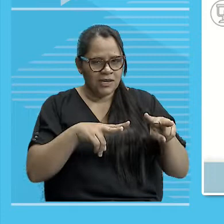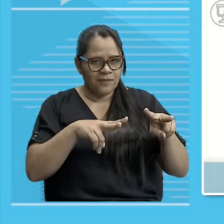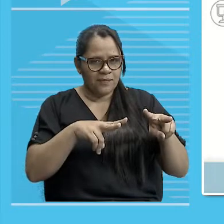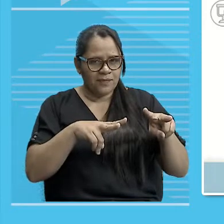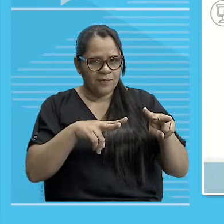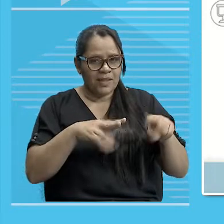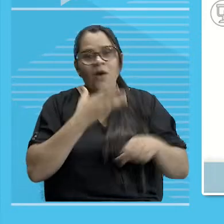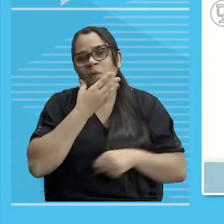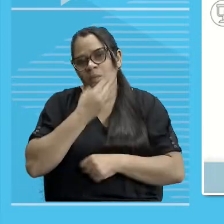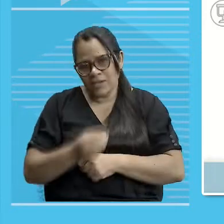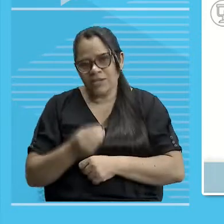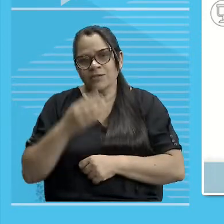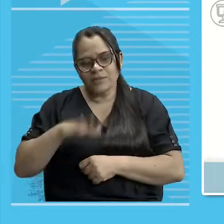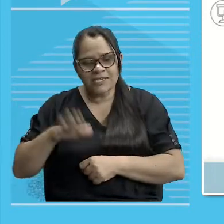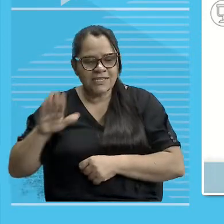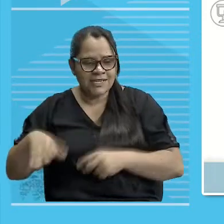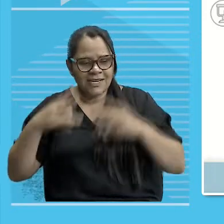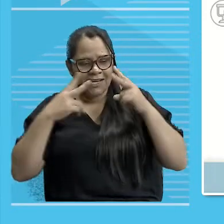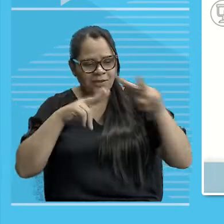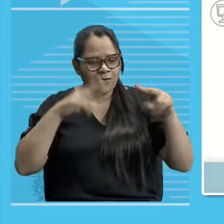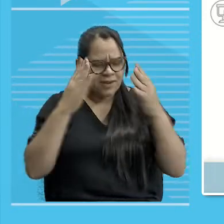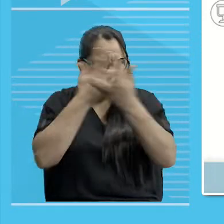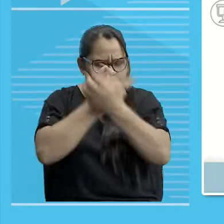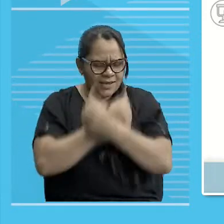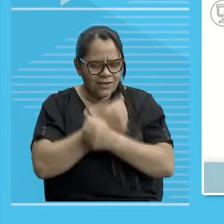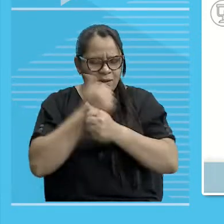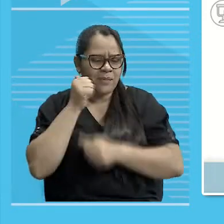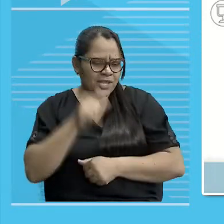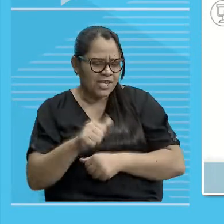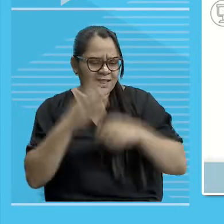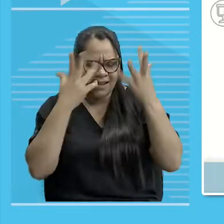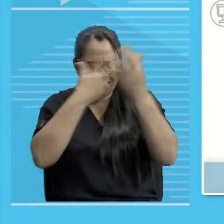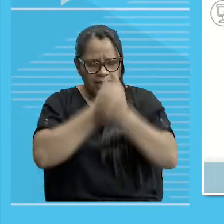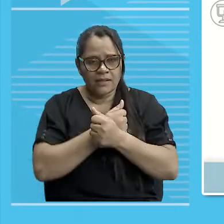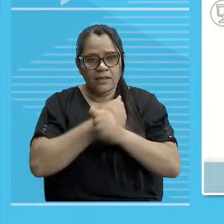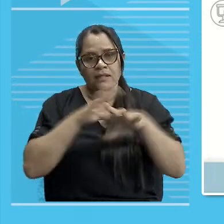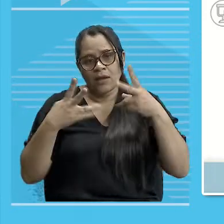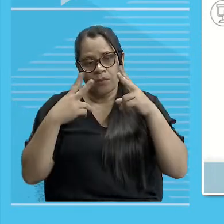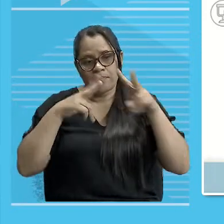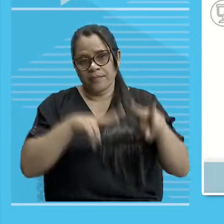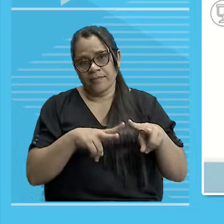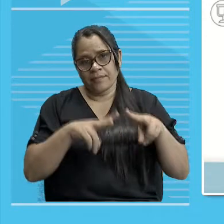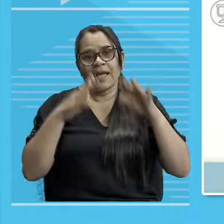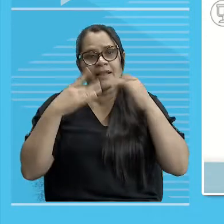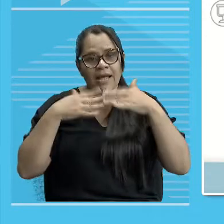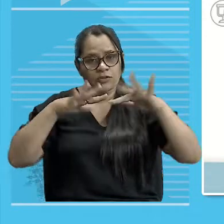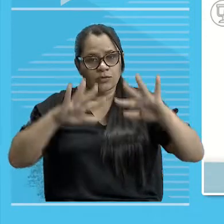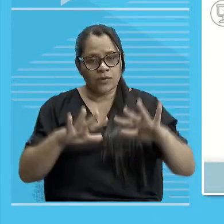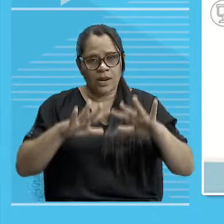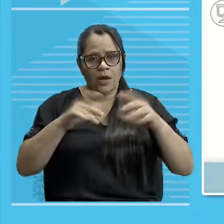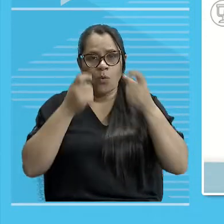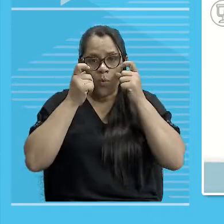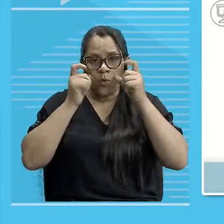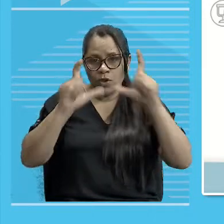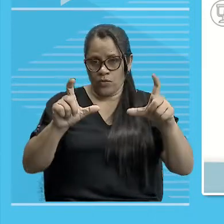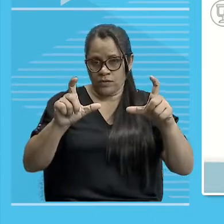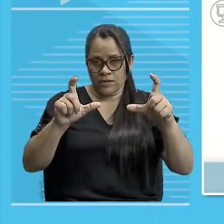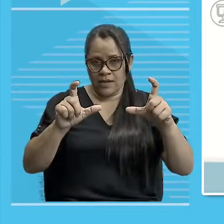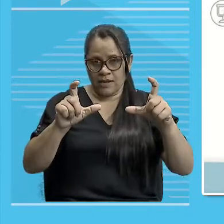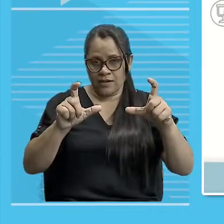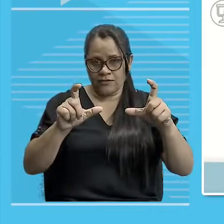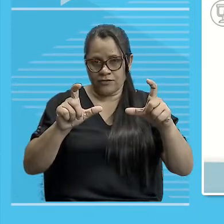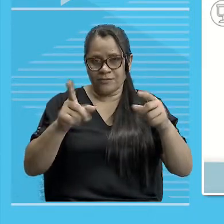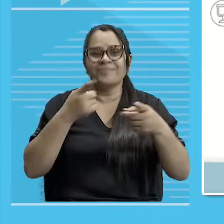meninozinho todo bonitinho, meninazinha bonitinha, e era normal, é natural que isso aconteça. O despertar desses